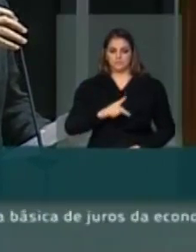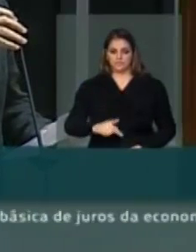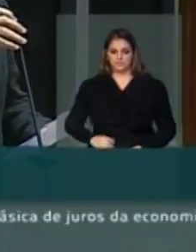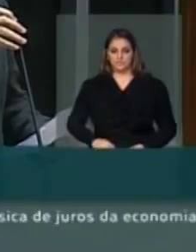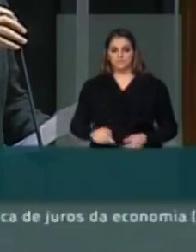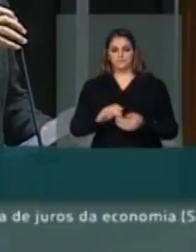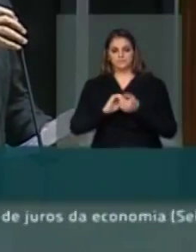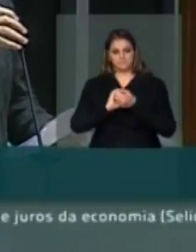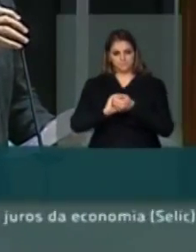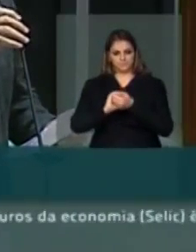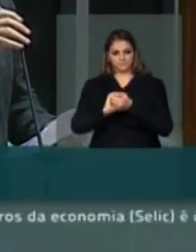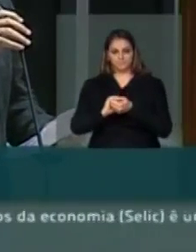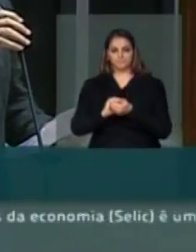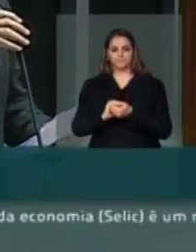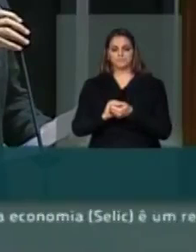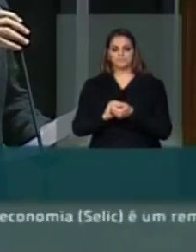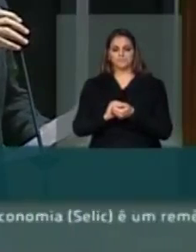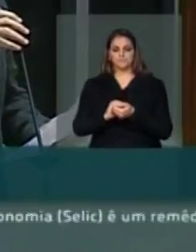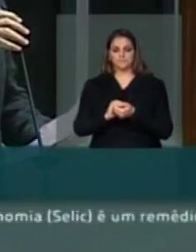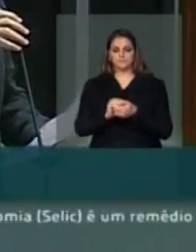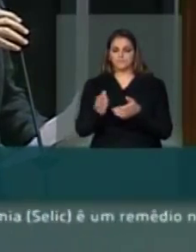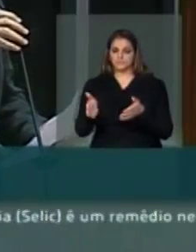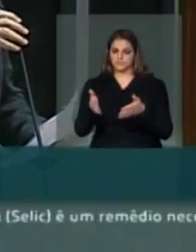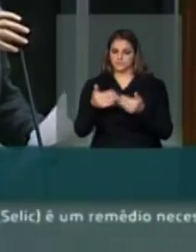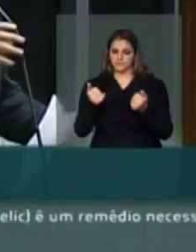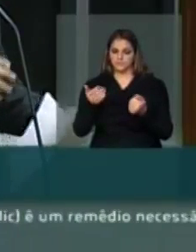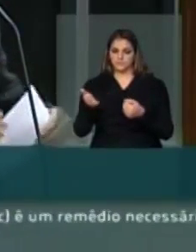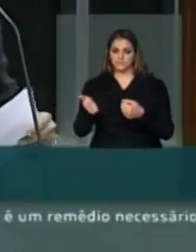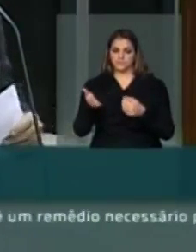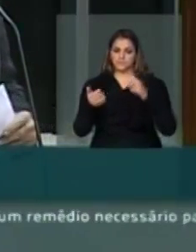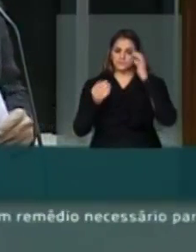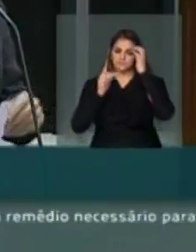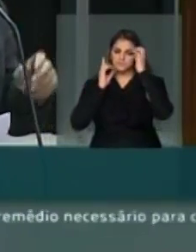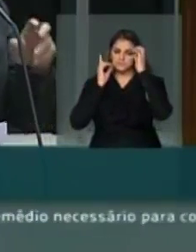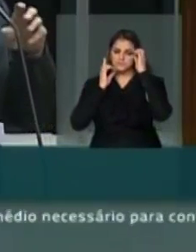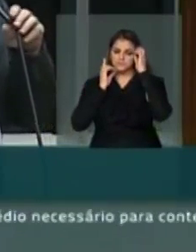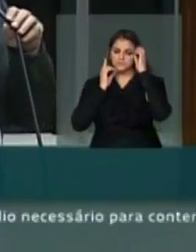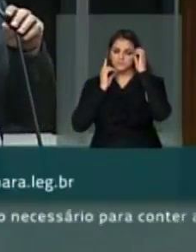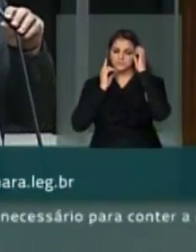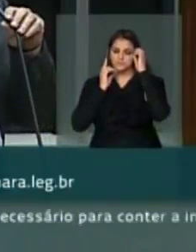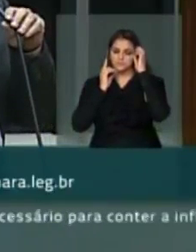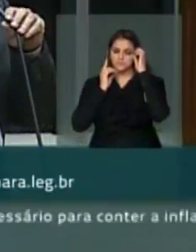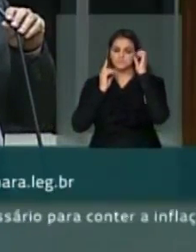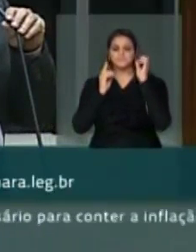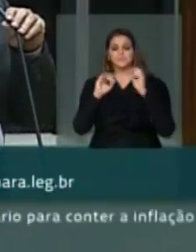deputado Adir Damusco, através de Vossa Excelência, parabenizar a OAB,